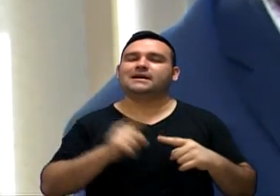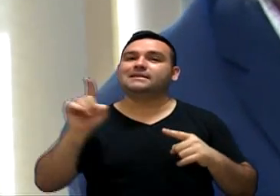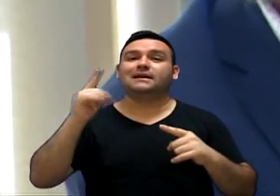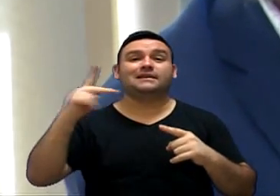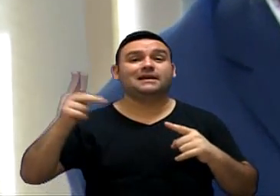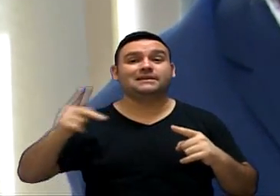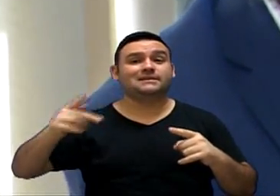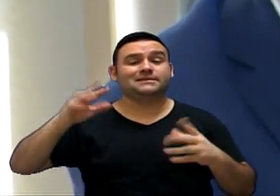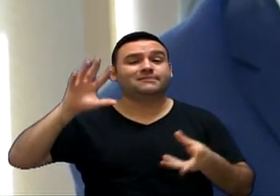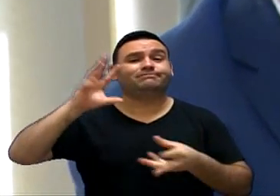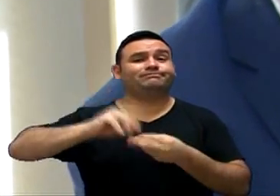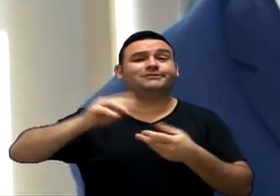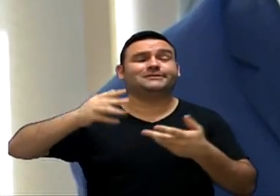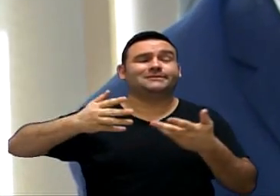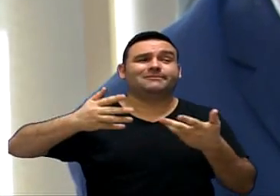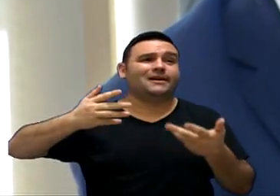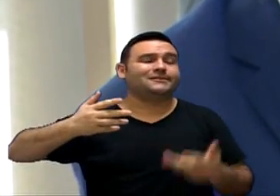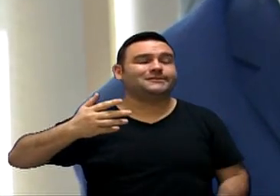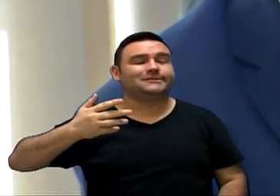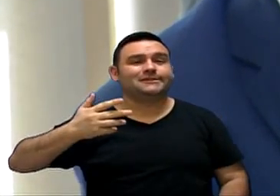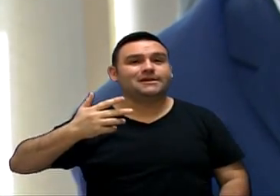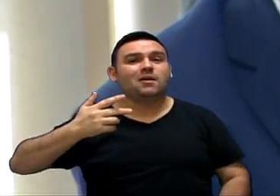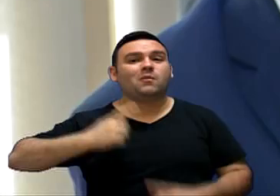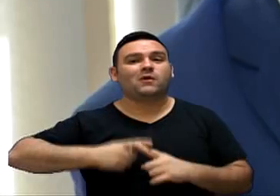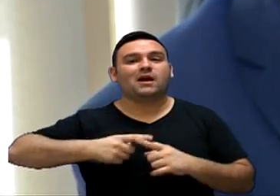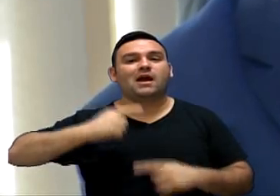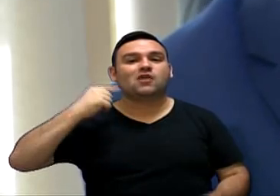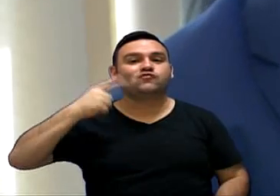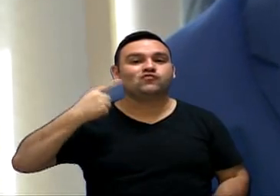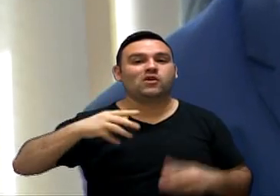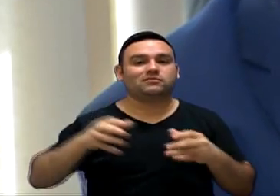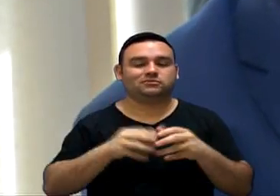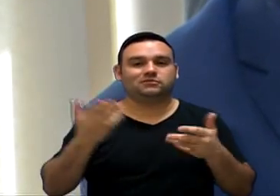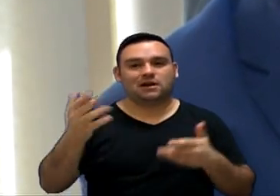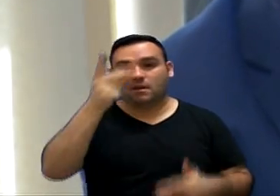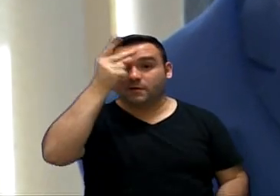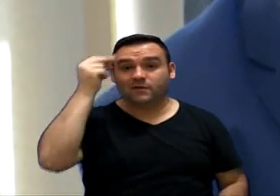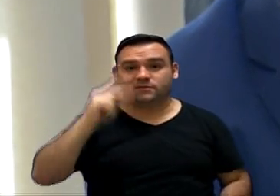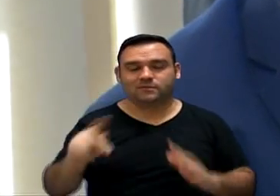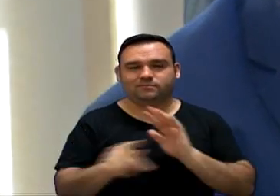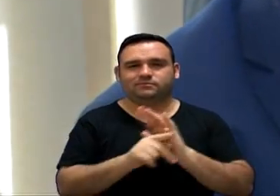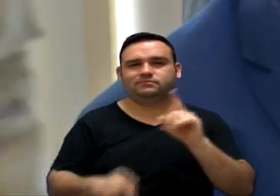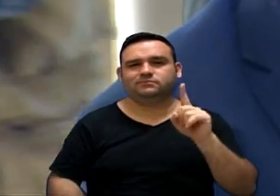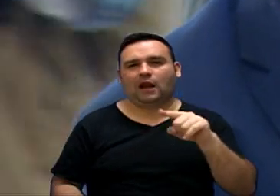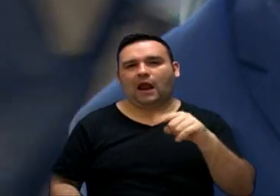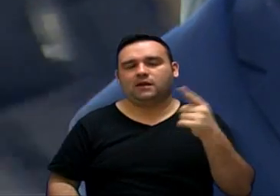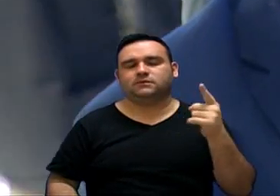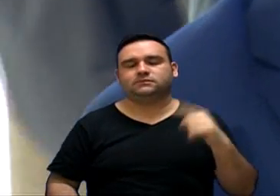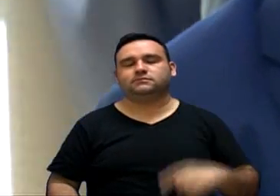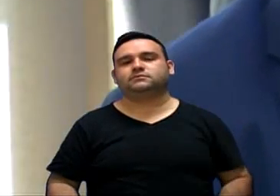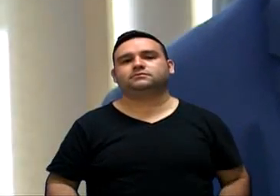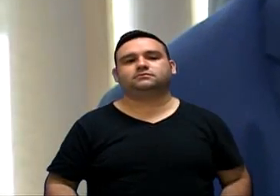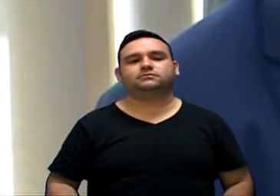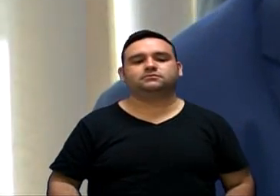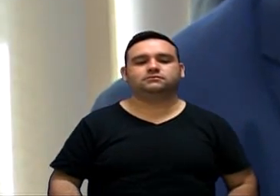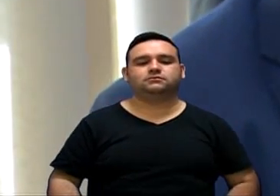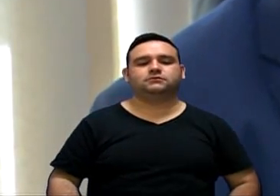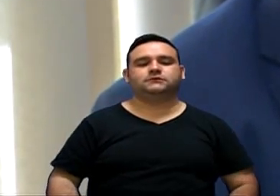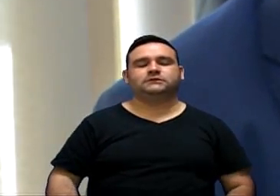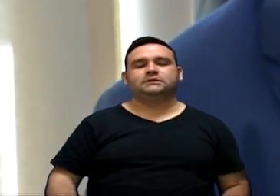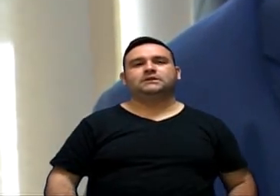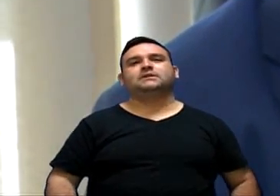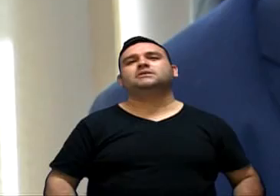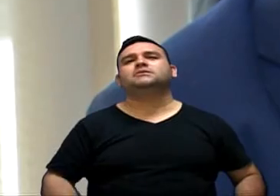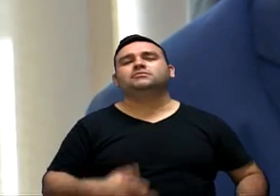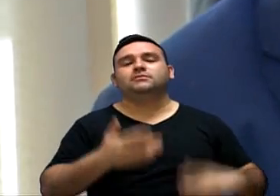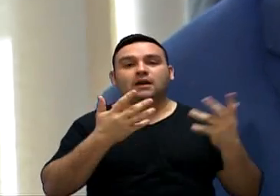preciosismo desnecessário por parte do jurídico da prefeitura. Essa é a colocação que eu faço. Como